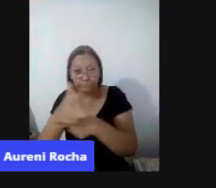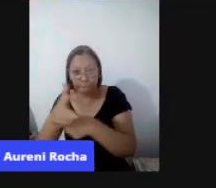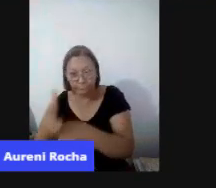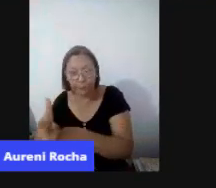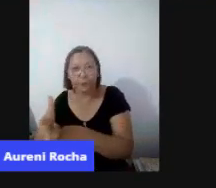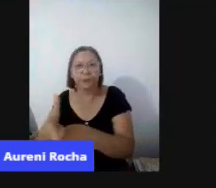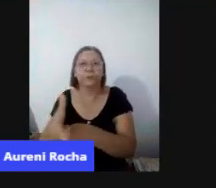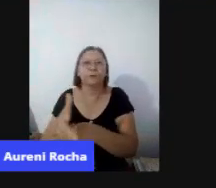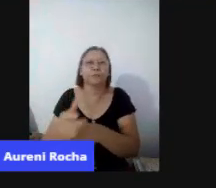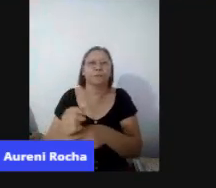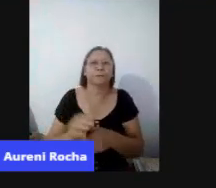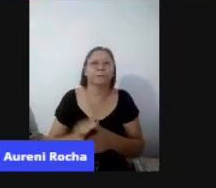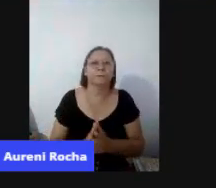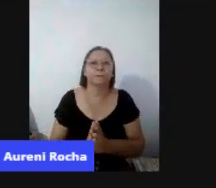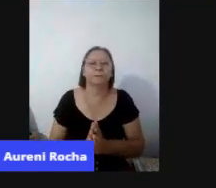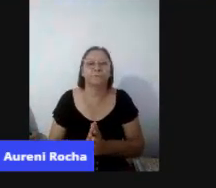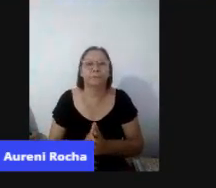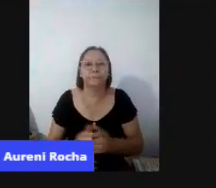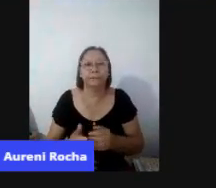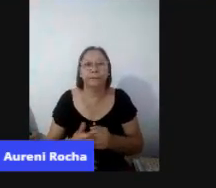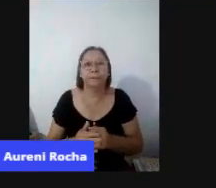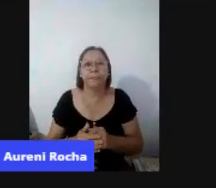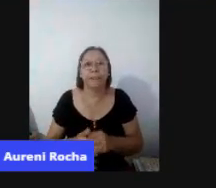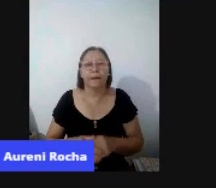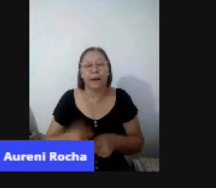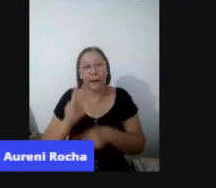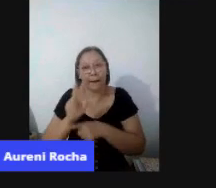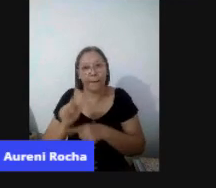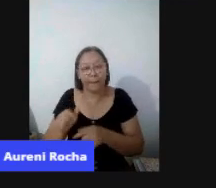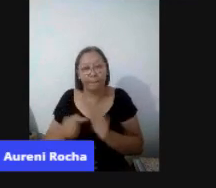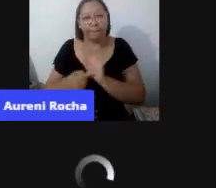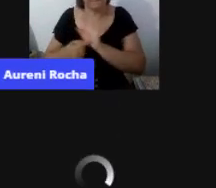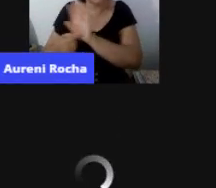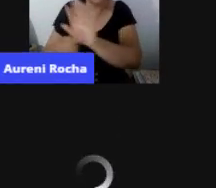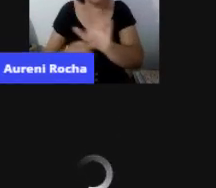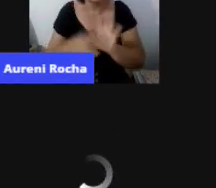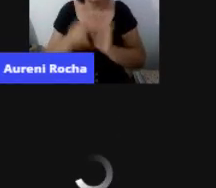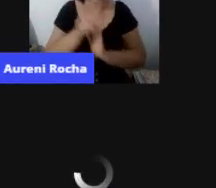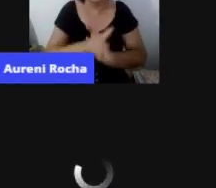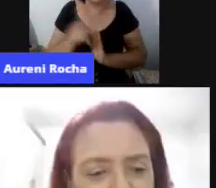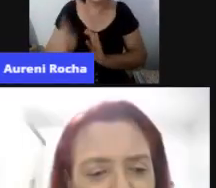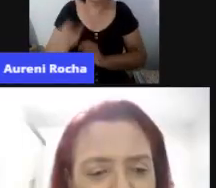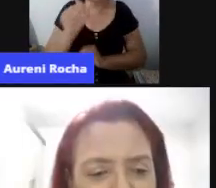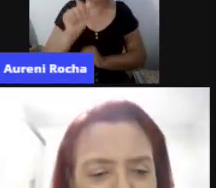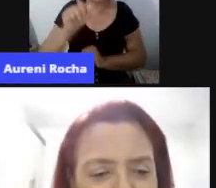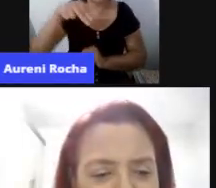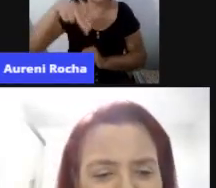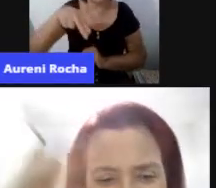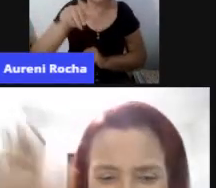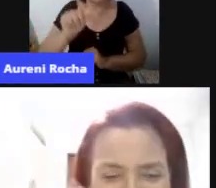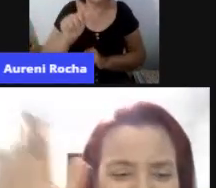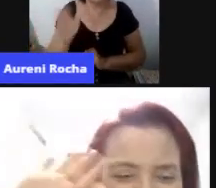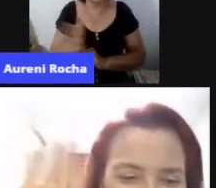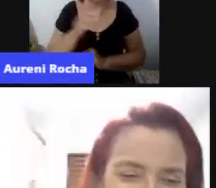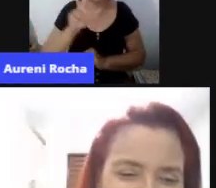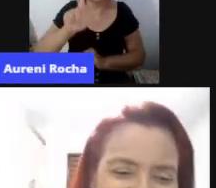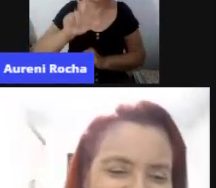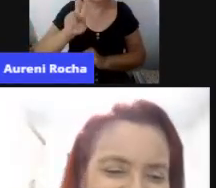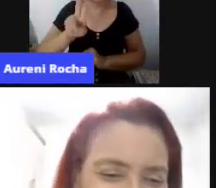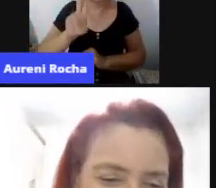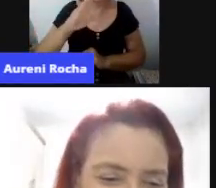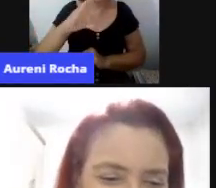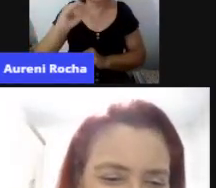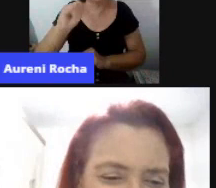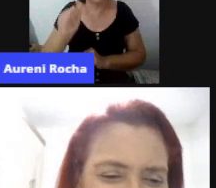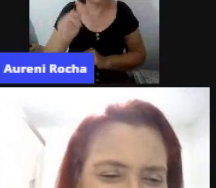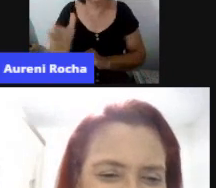irá apresentar a professora Ana Lúcia, do Espírito Santo, que também faz parte da Gerência de Educação Infantil e também